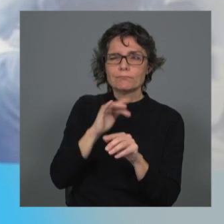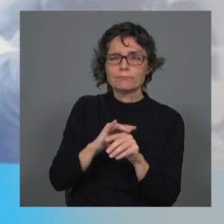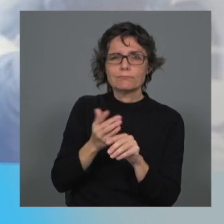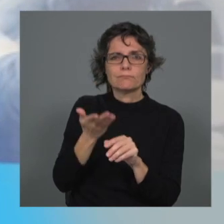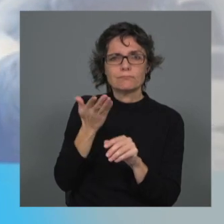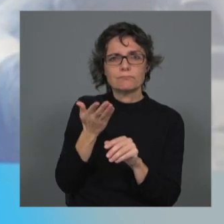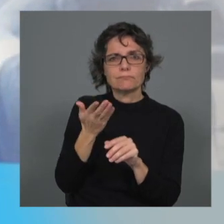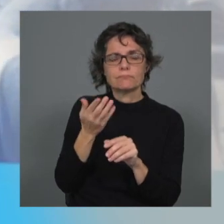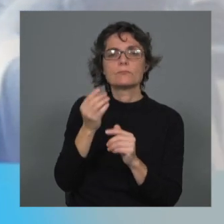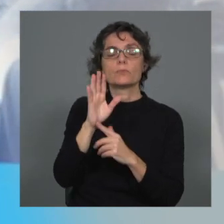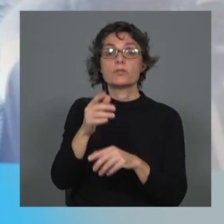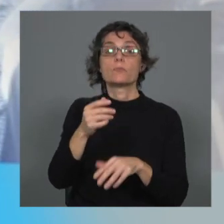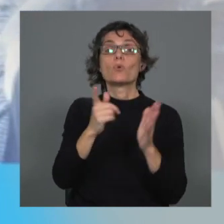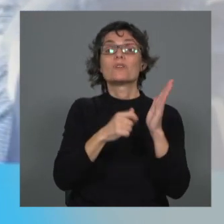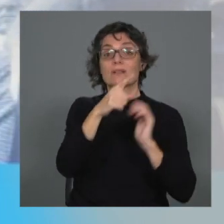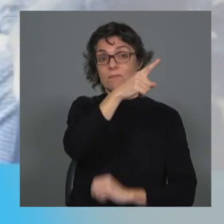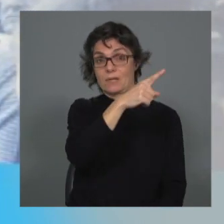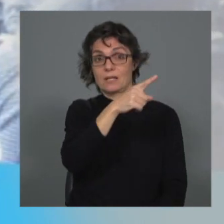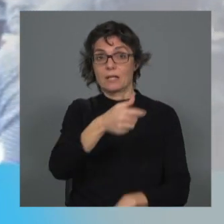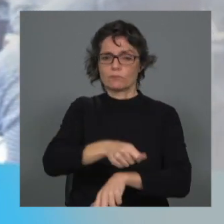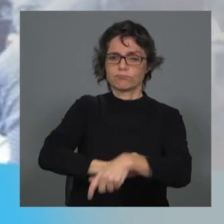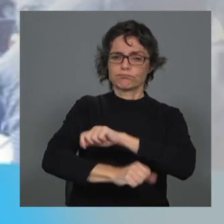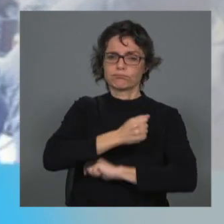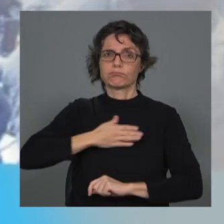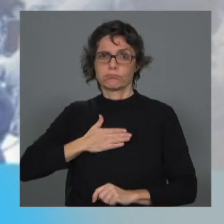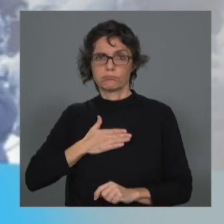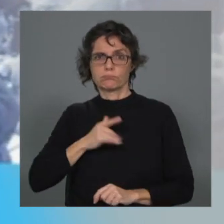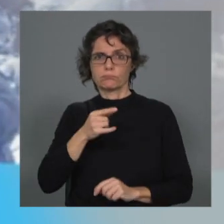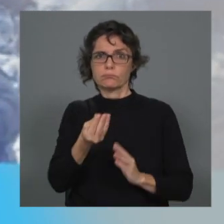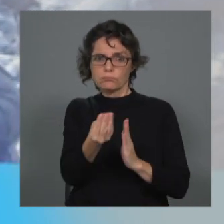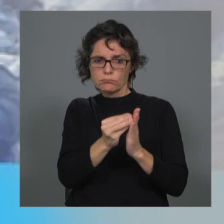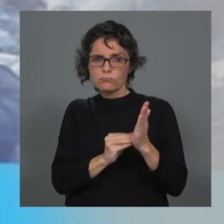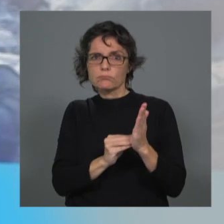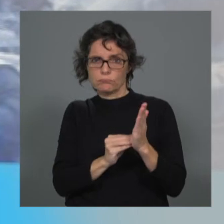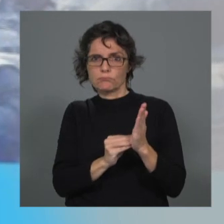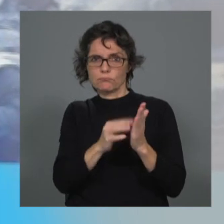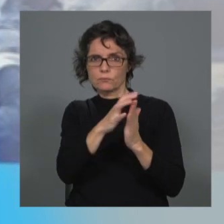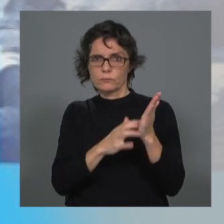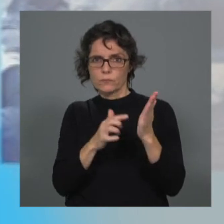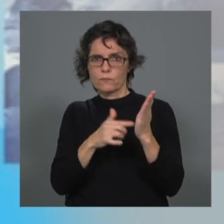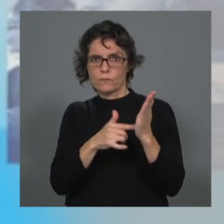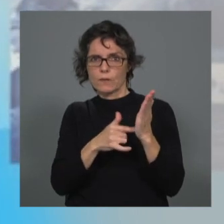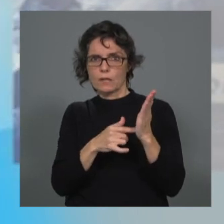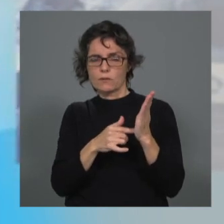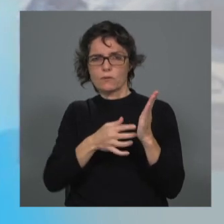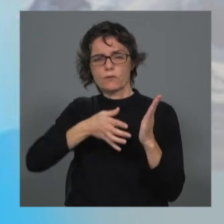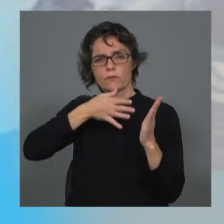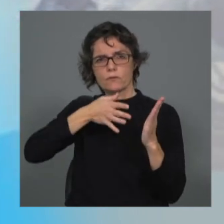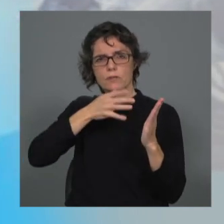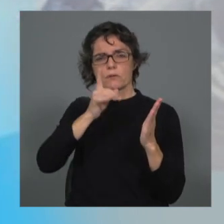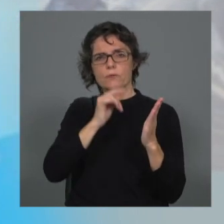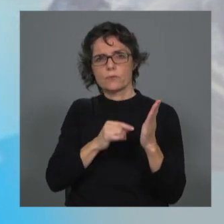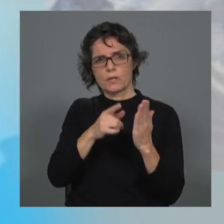empreendedores nos Estados Unidos, num documento, reclamou que os